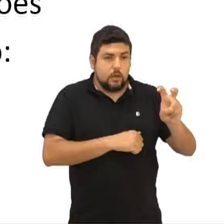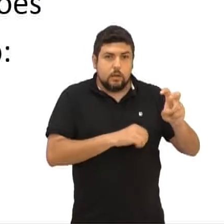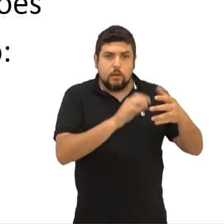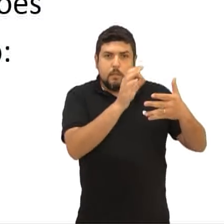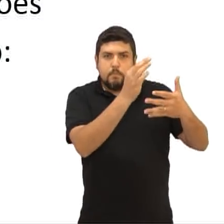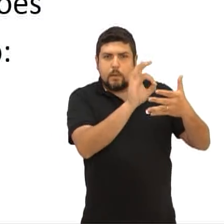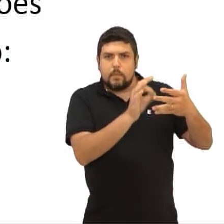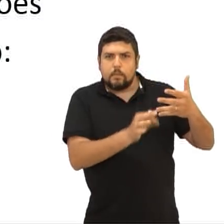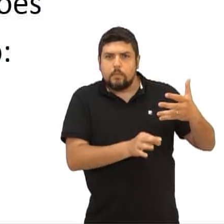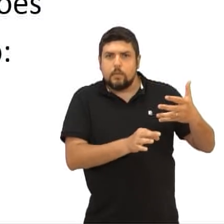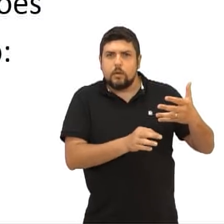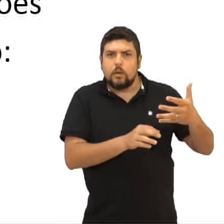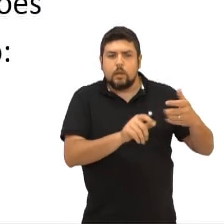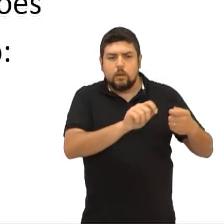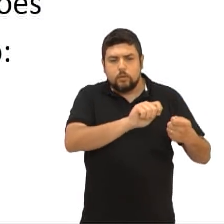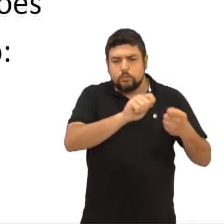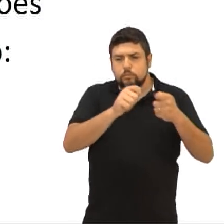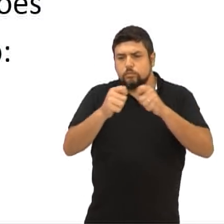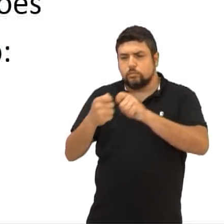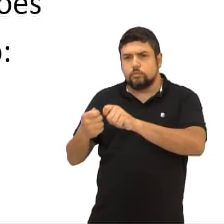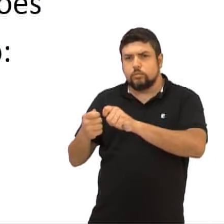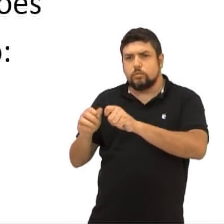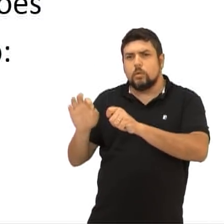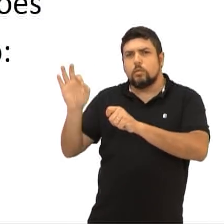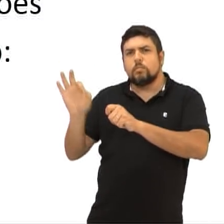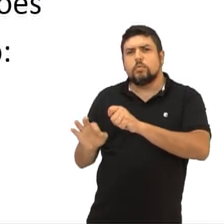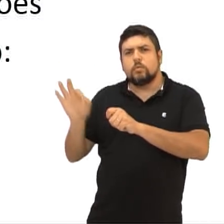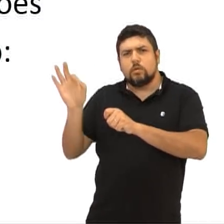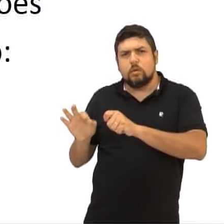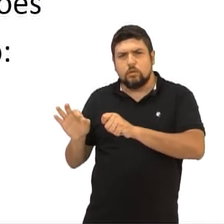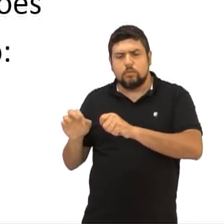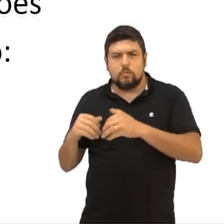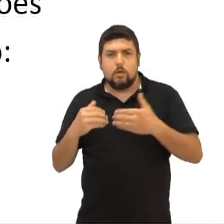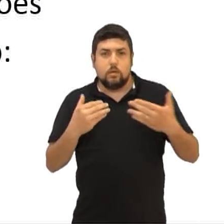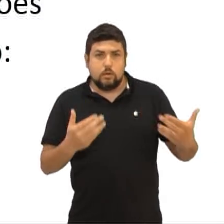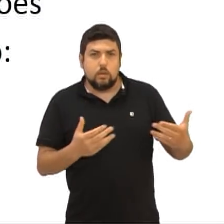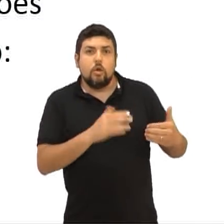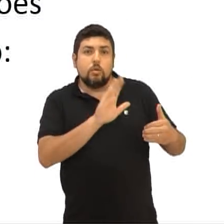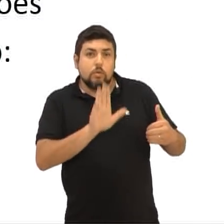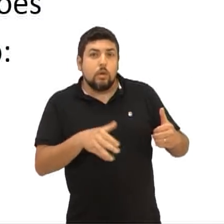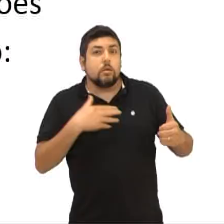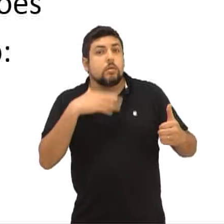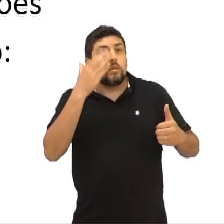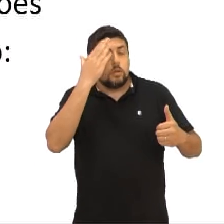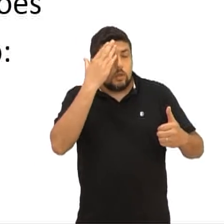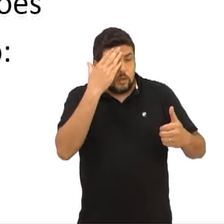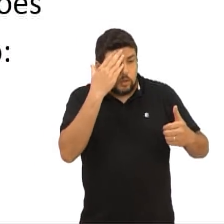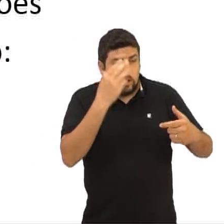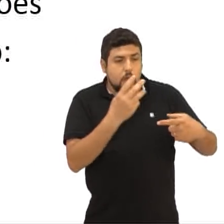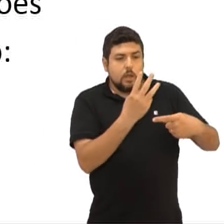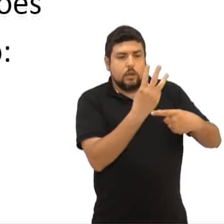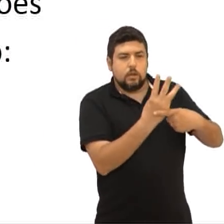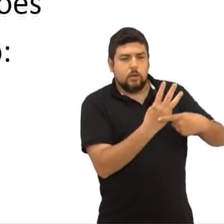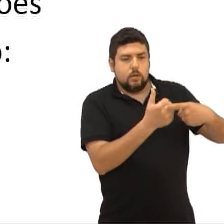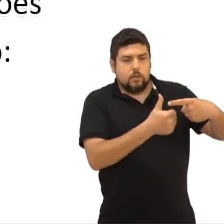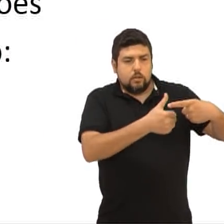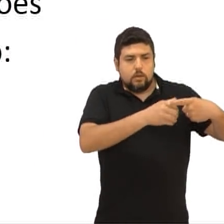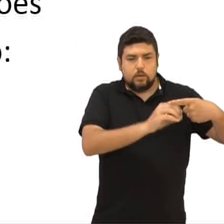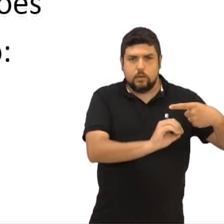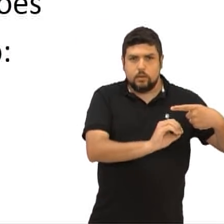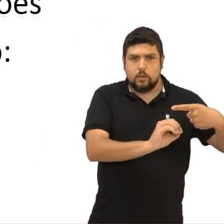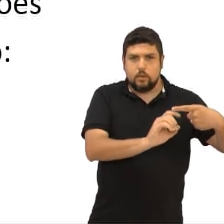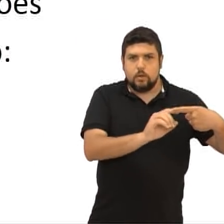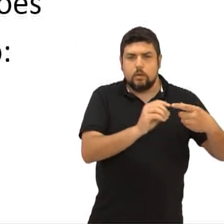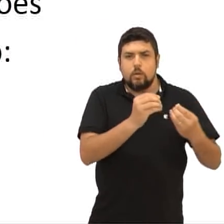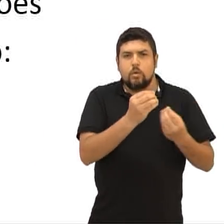no quadro agora há pouco? 3 sobre 10, para fazer ele ficar numa fração equivalente, para você deixar